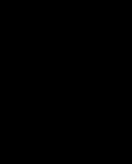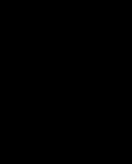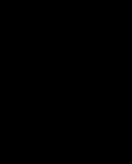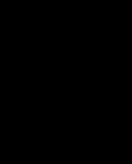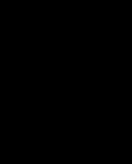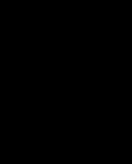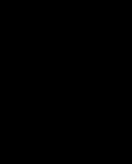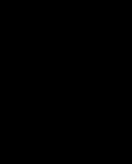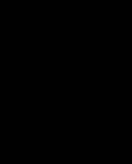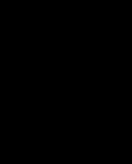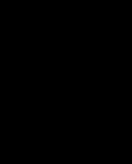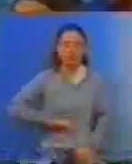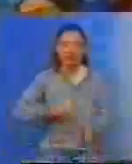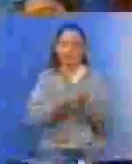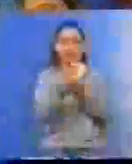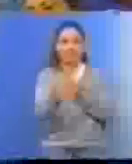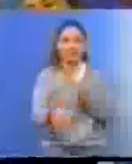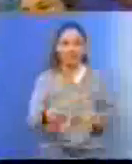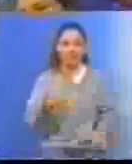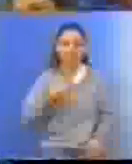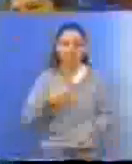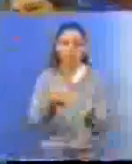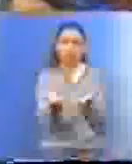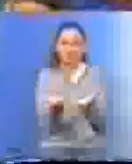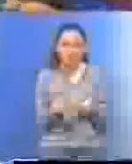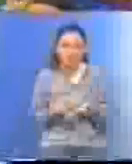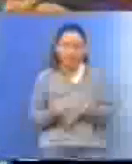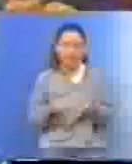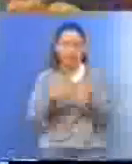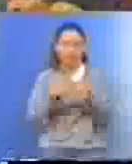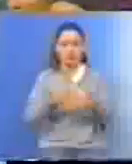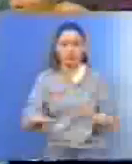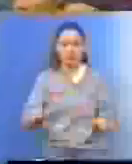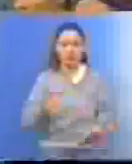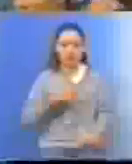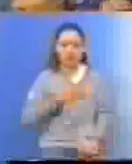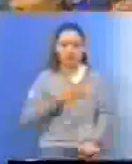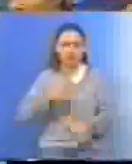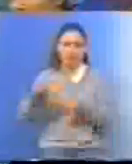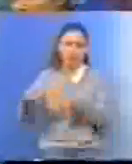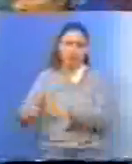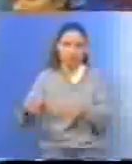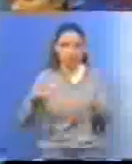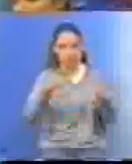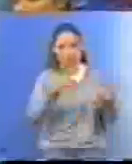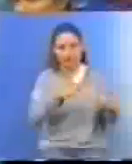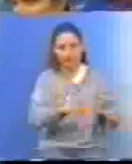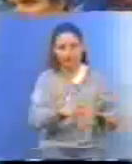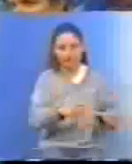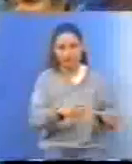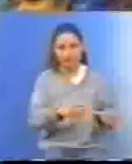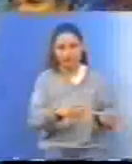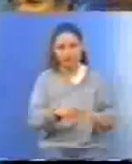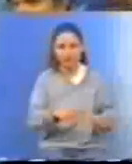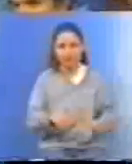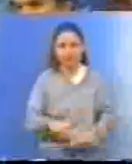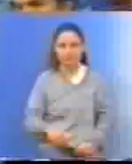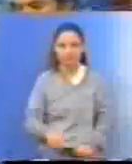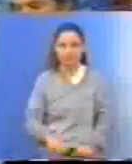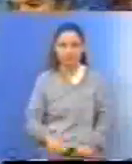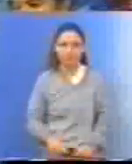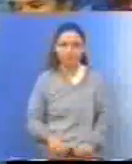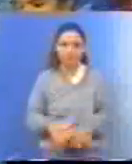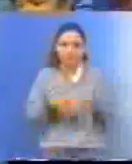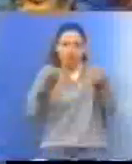passar, quando Jesus passar, eu quero estar no meu lugar. A gente pode até cantar quando